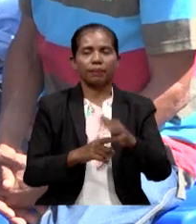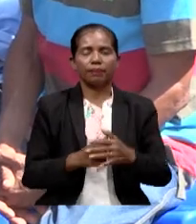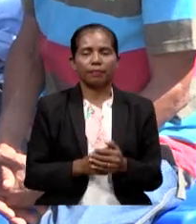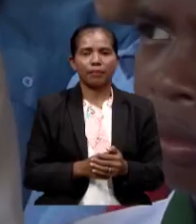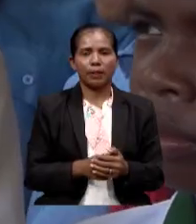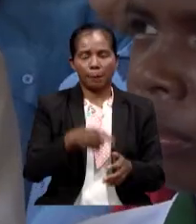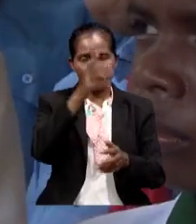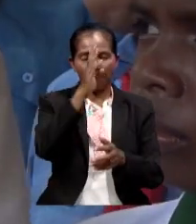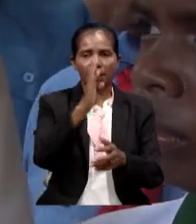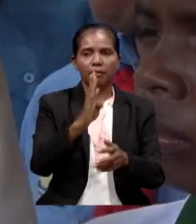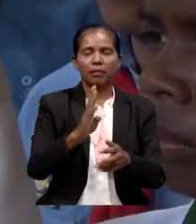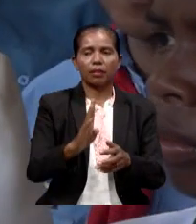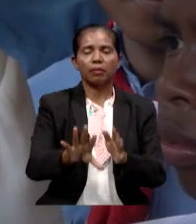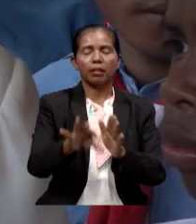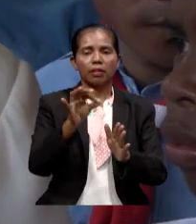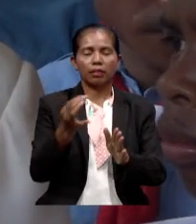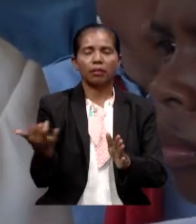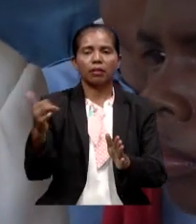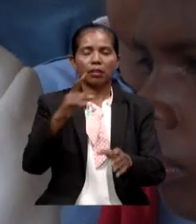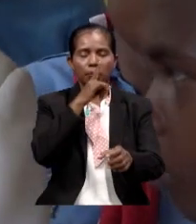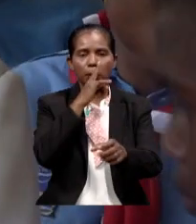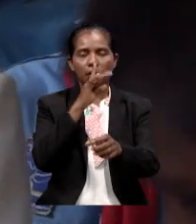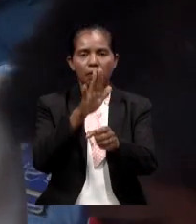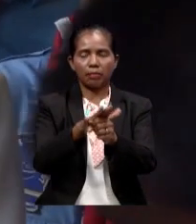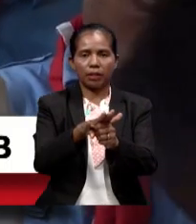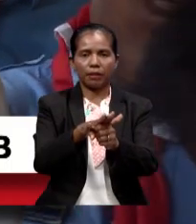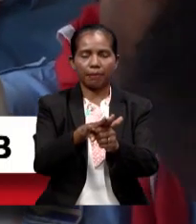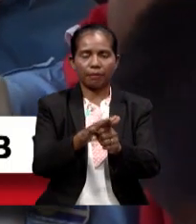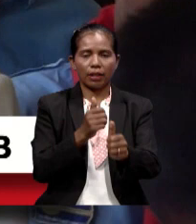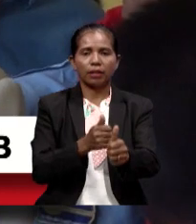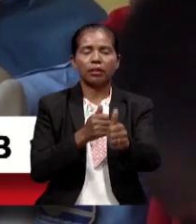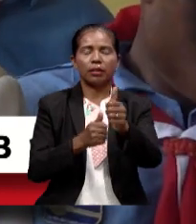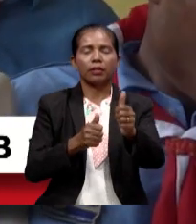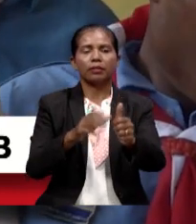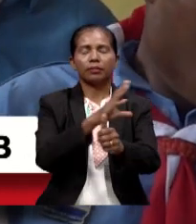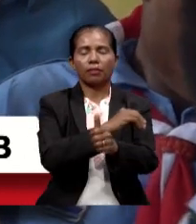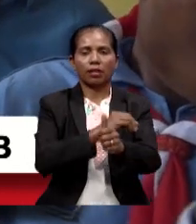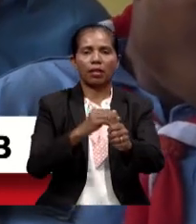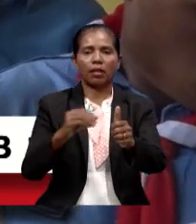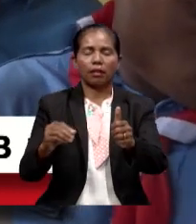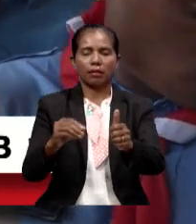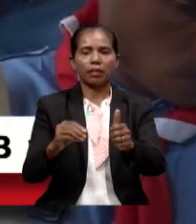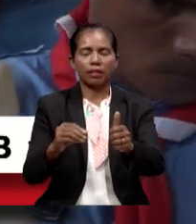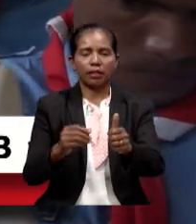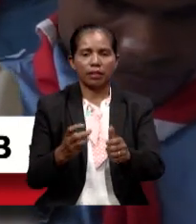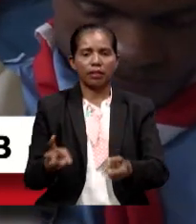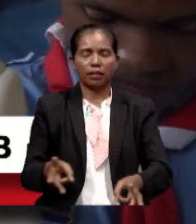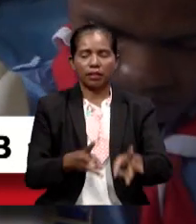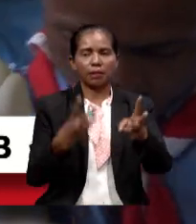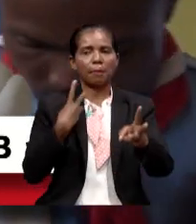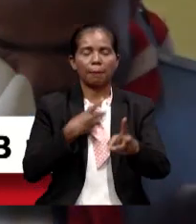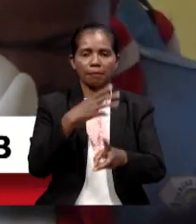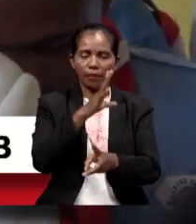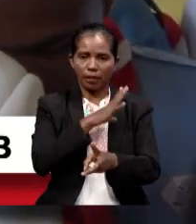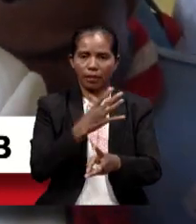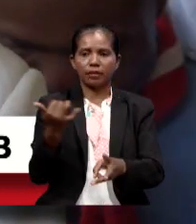Roma, que ele ana badala ainda nem, ou em sira promete, ou na... Atutuir Cristo e adala ainda nem, ita, hein,